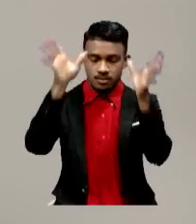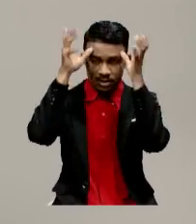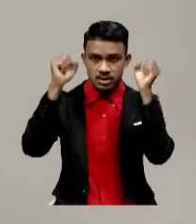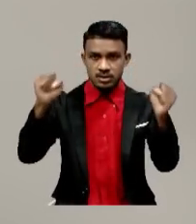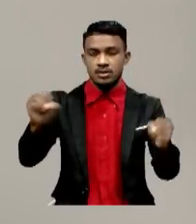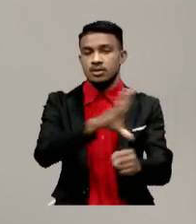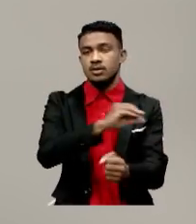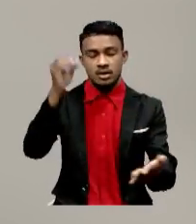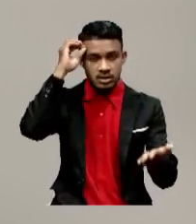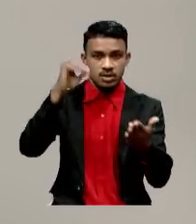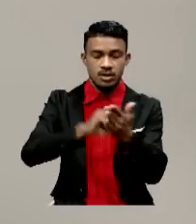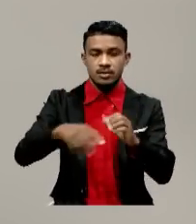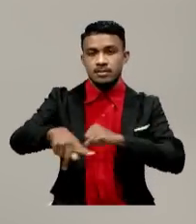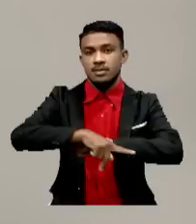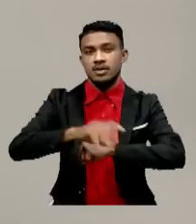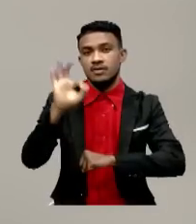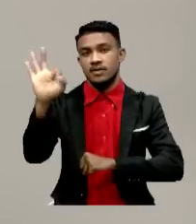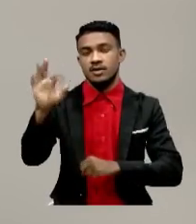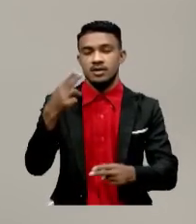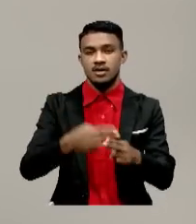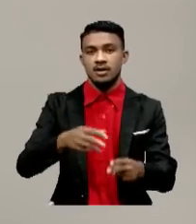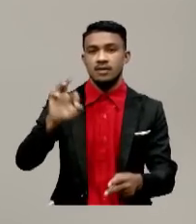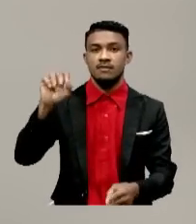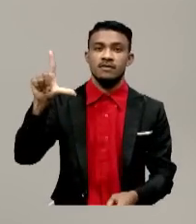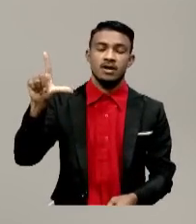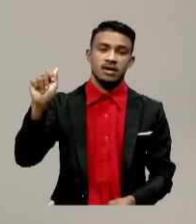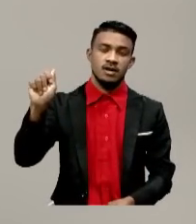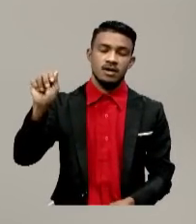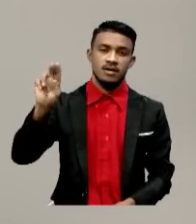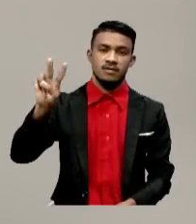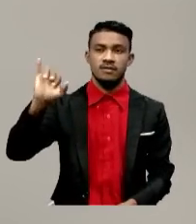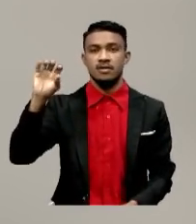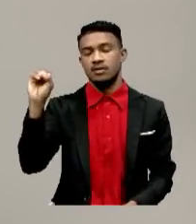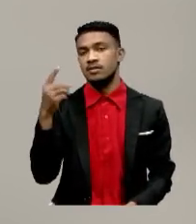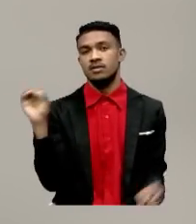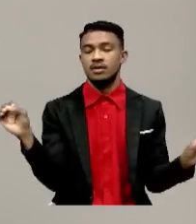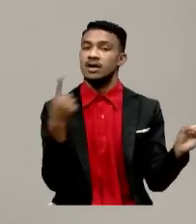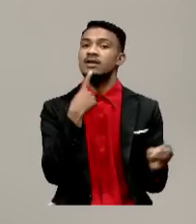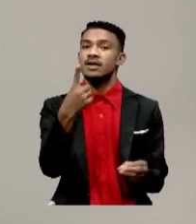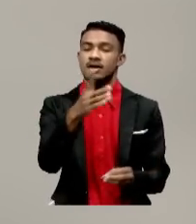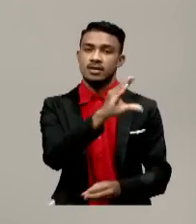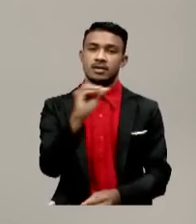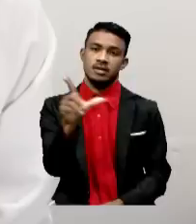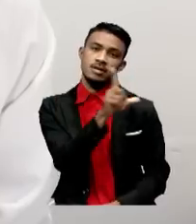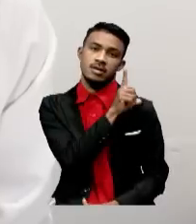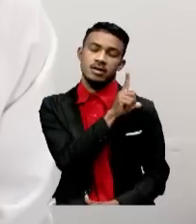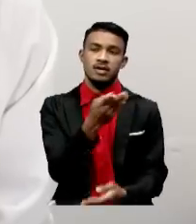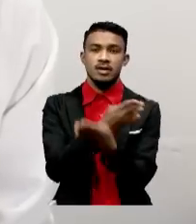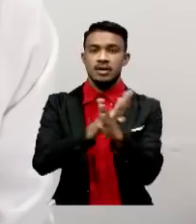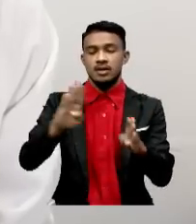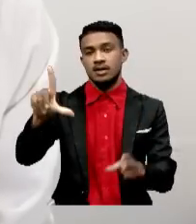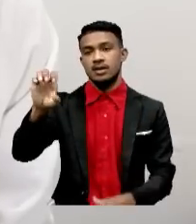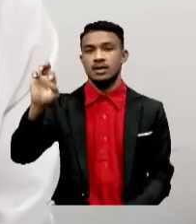Secretário-Geral Partido Fretilin. Flávio da Silva clarifica, nha parte la HTT, Tenente-General Reformado Lere Anan